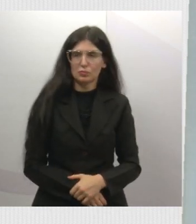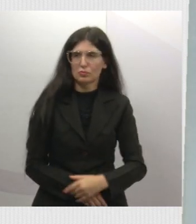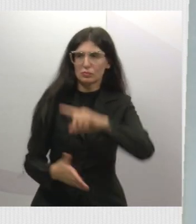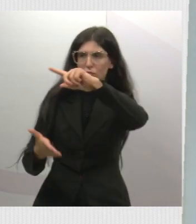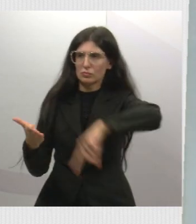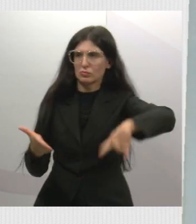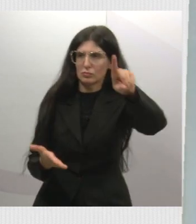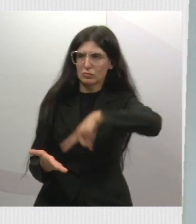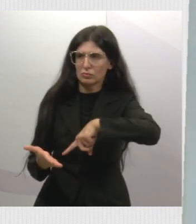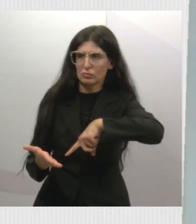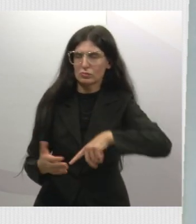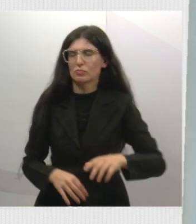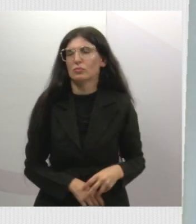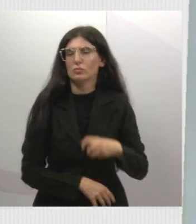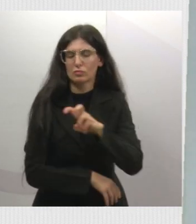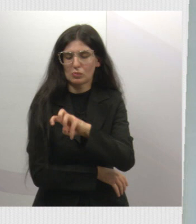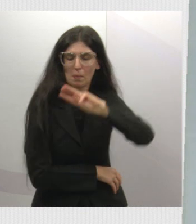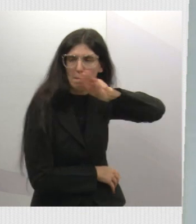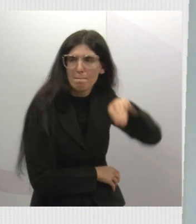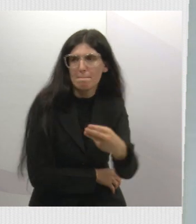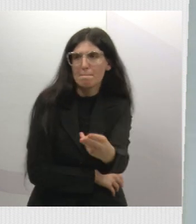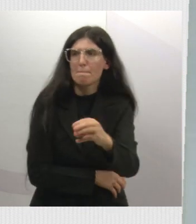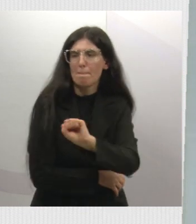Cancelado R$